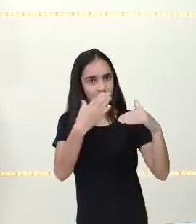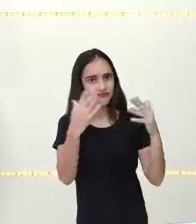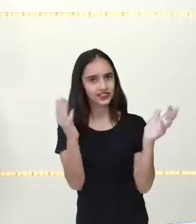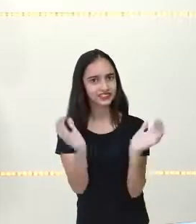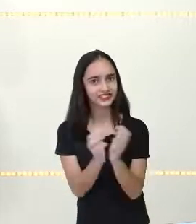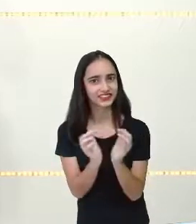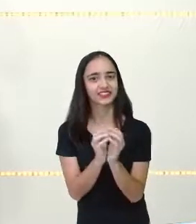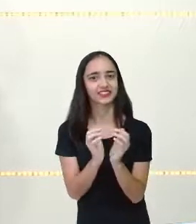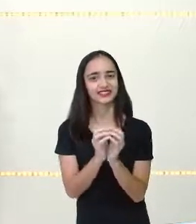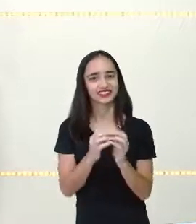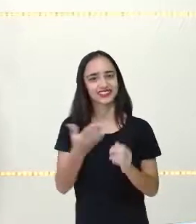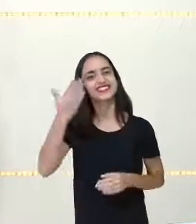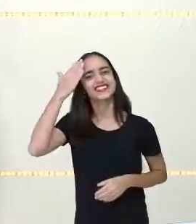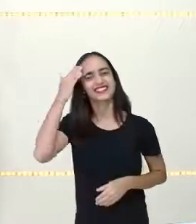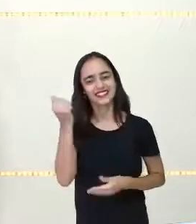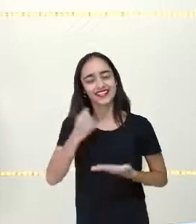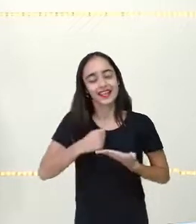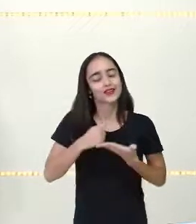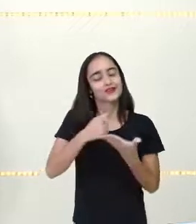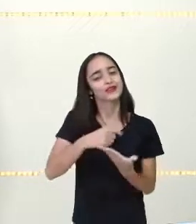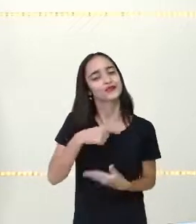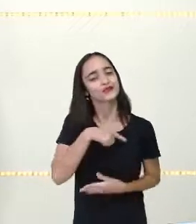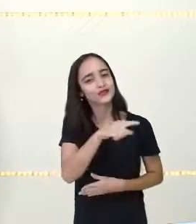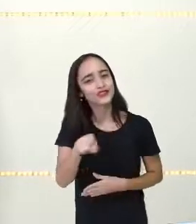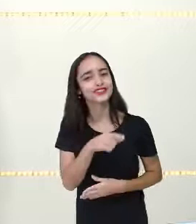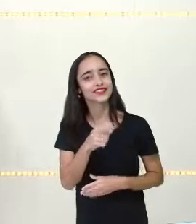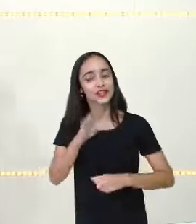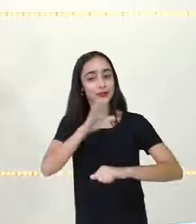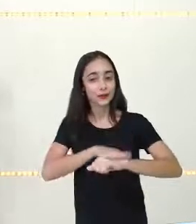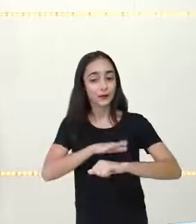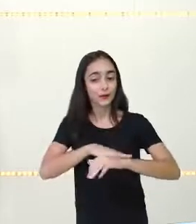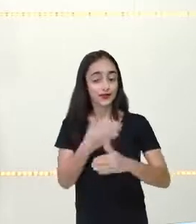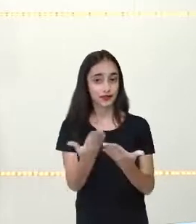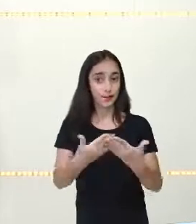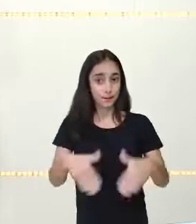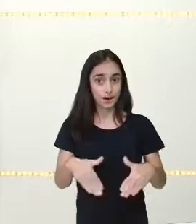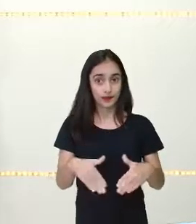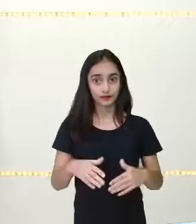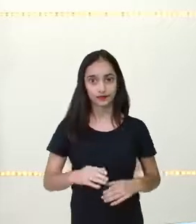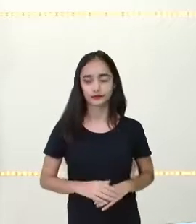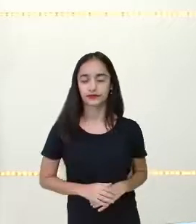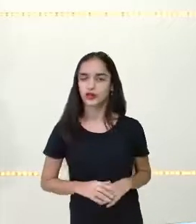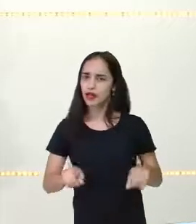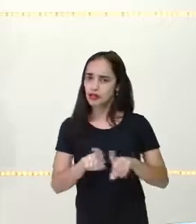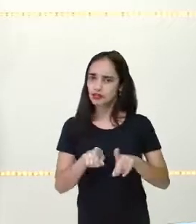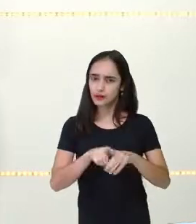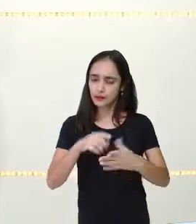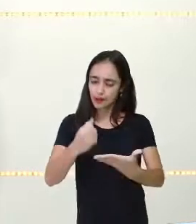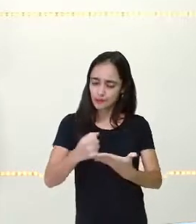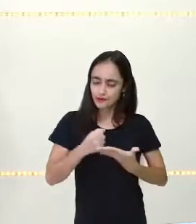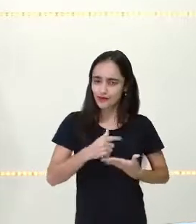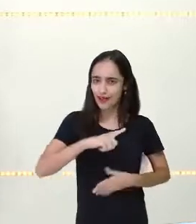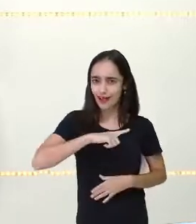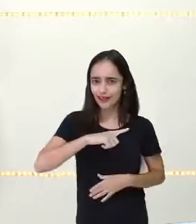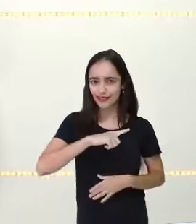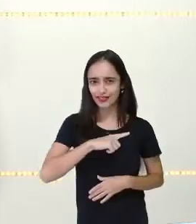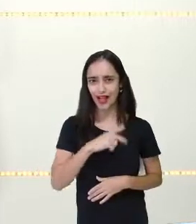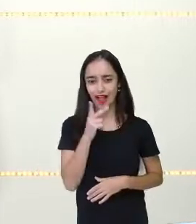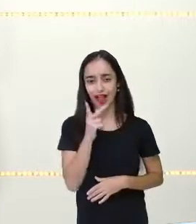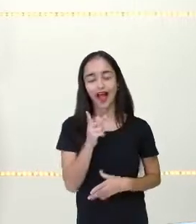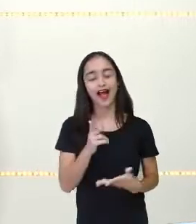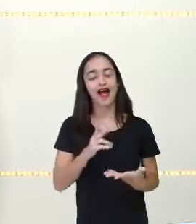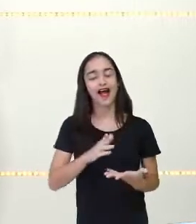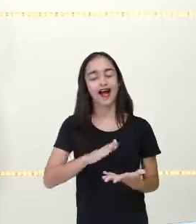bastante aí na hora da realização das provinhas externas para me ajudar aqui está querida Karen a nossa